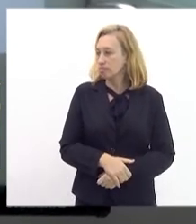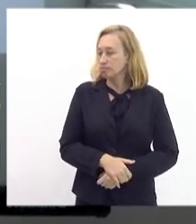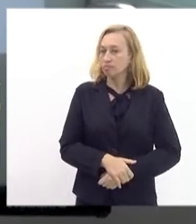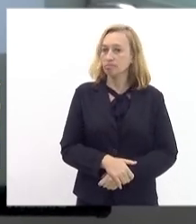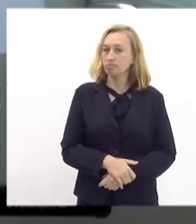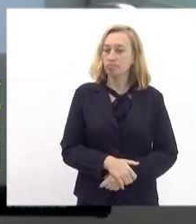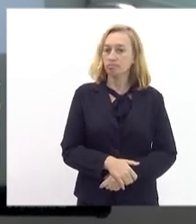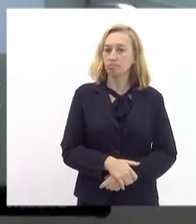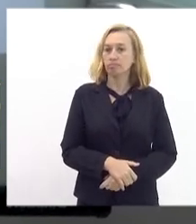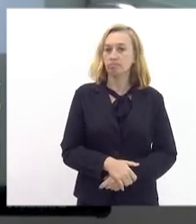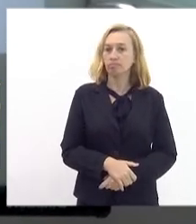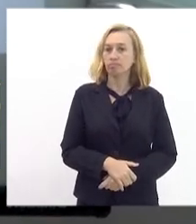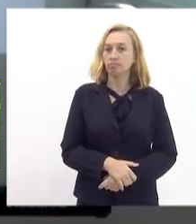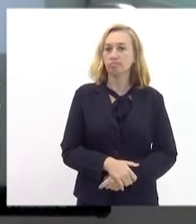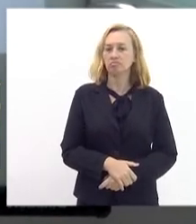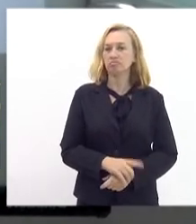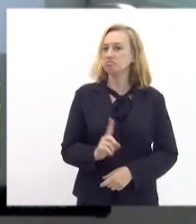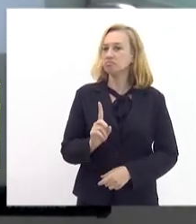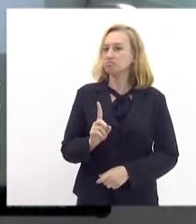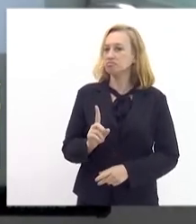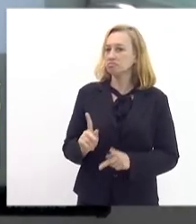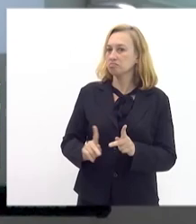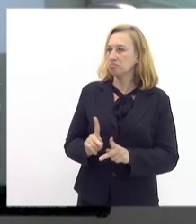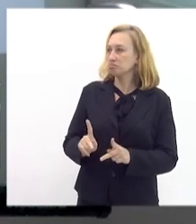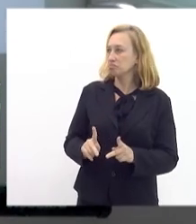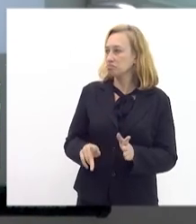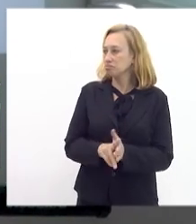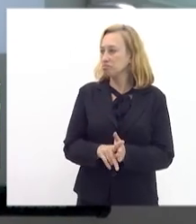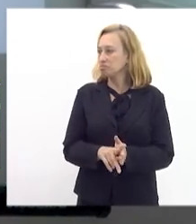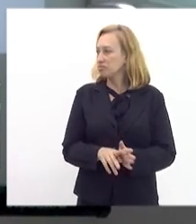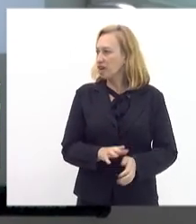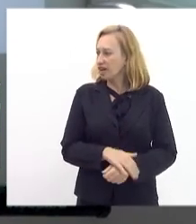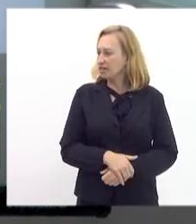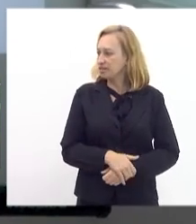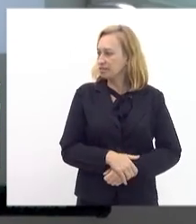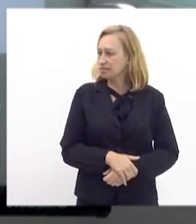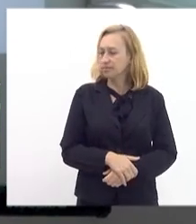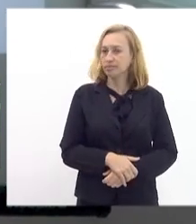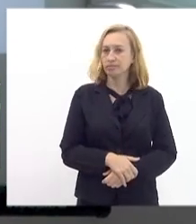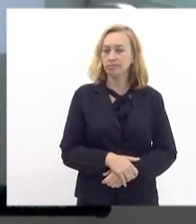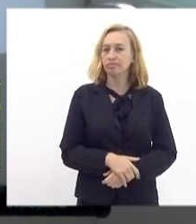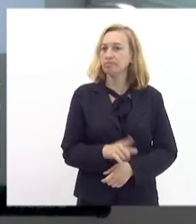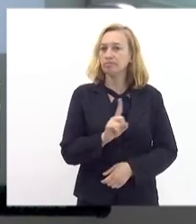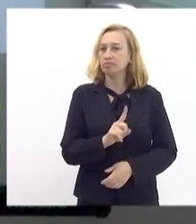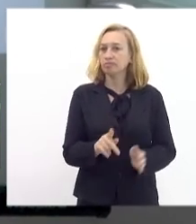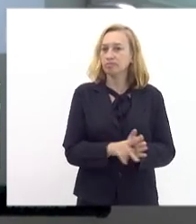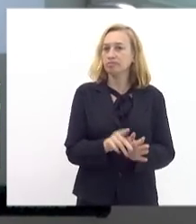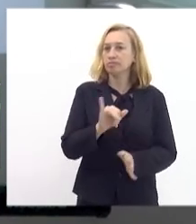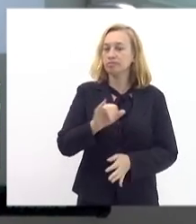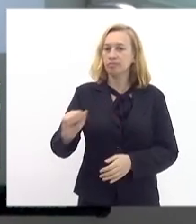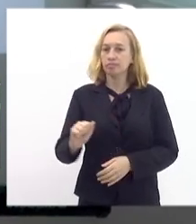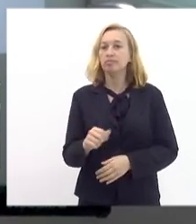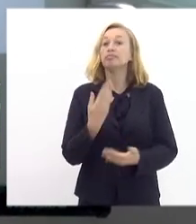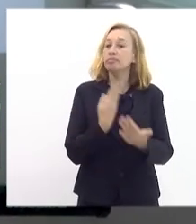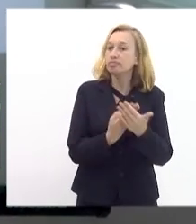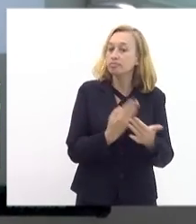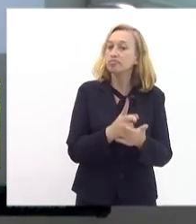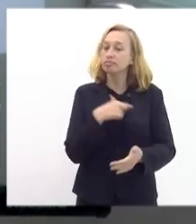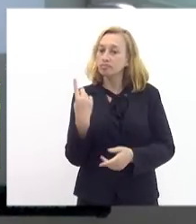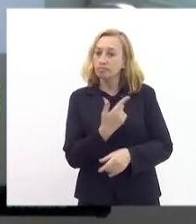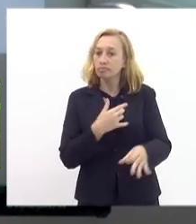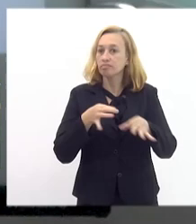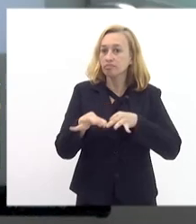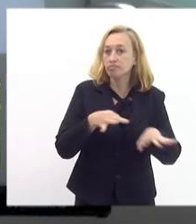o chá da samambaia não é público Esse estudo tá ele não é solicitação do ideia é uma solução é um estudo que nós